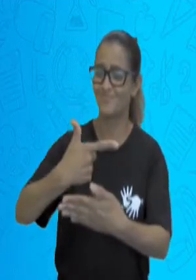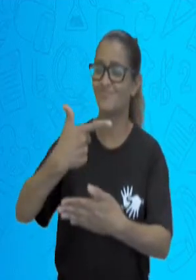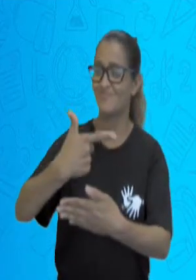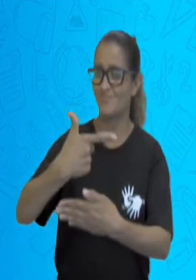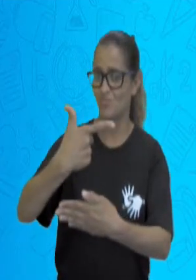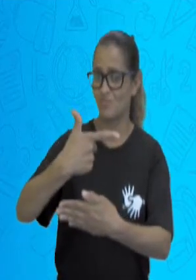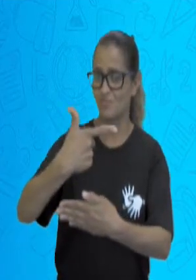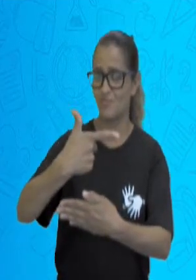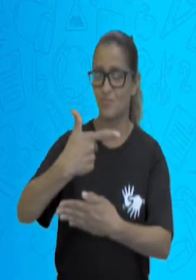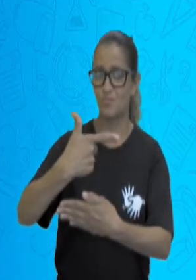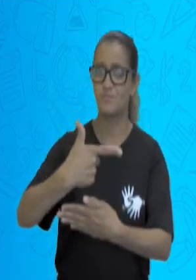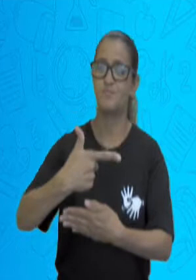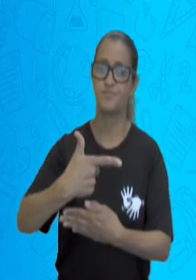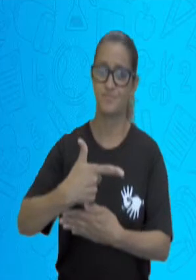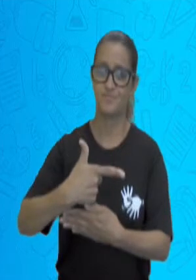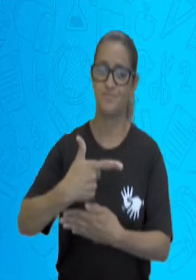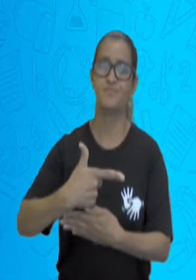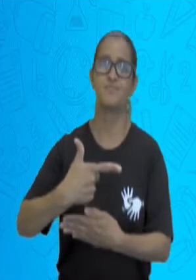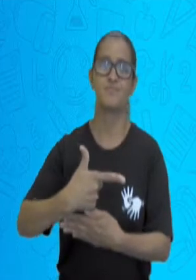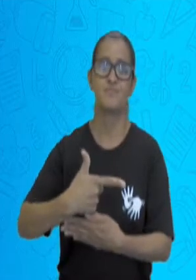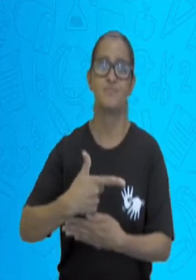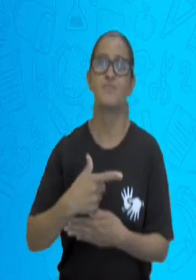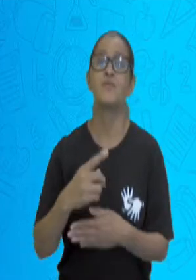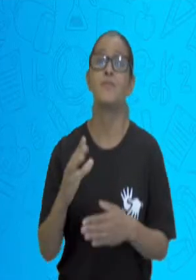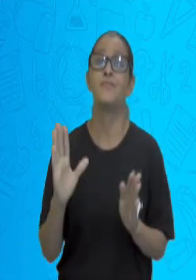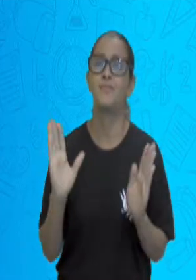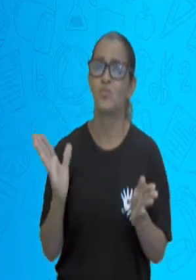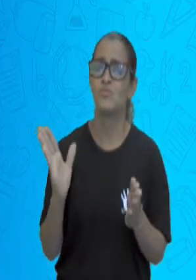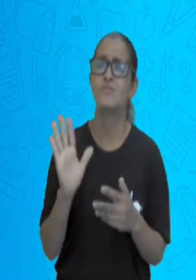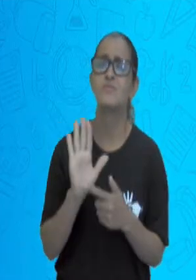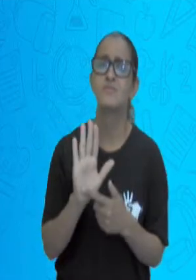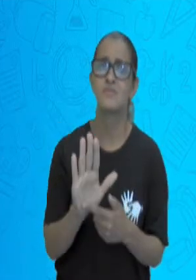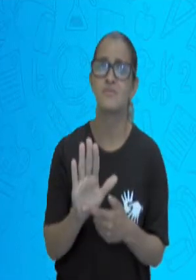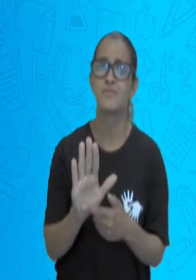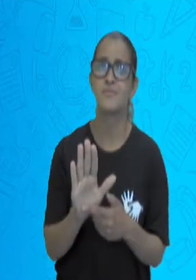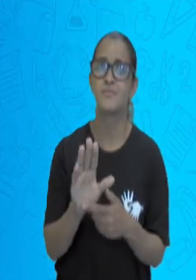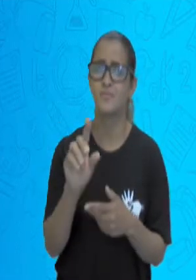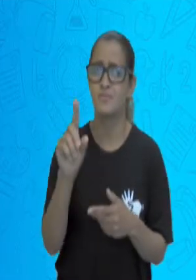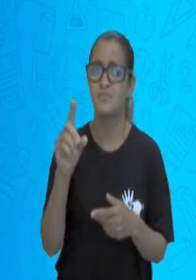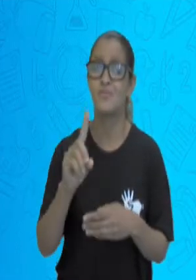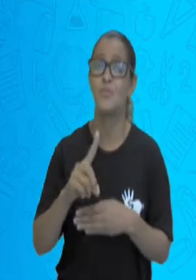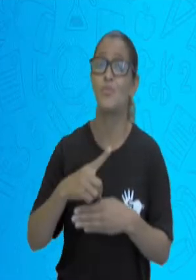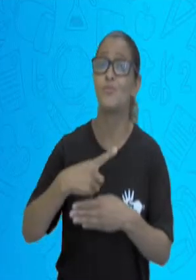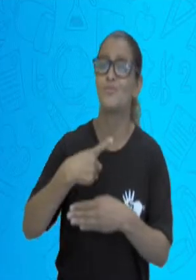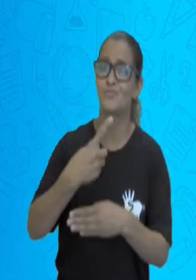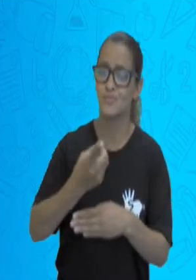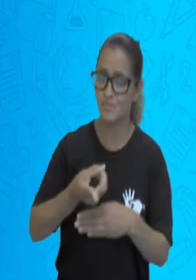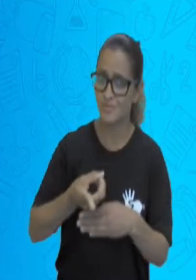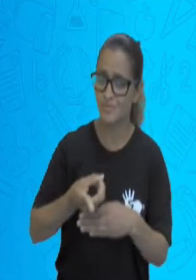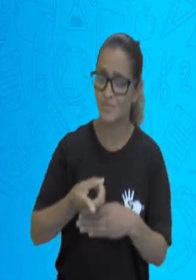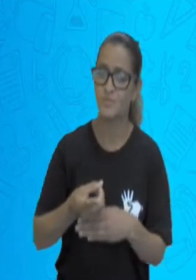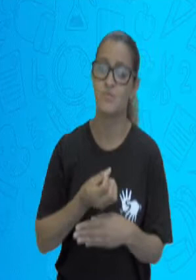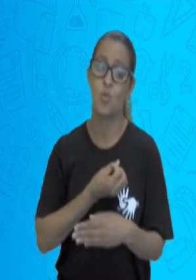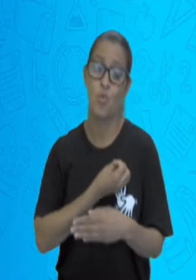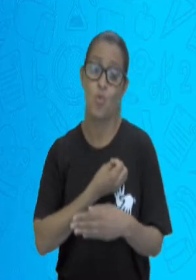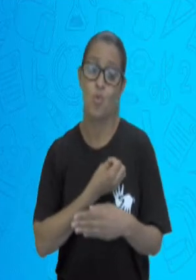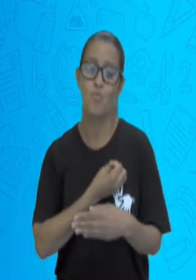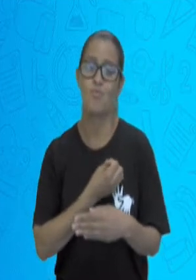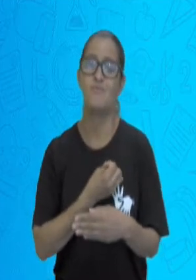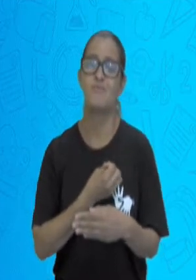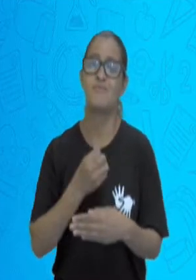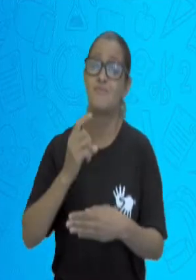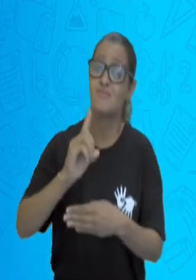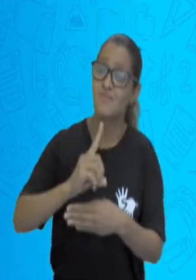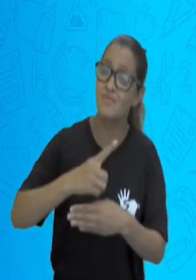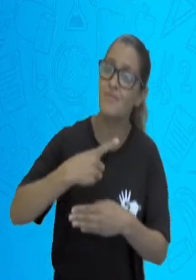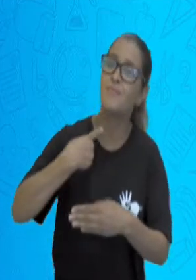Muito bem, vem o número 2. Agora, nós vamos falar sobre o sucessor. É o número